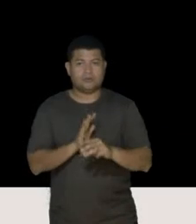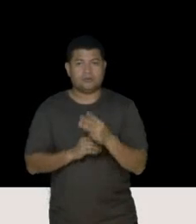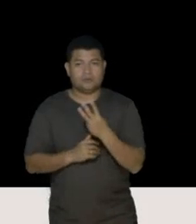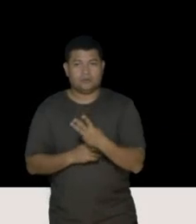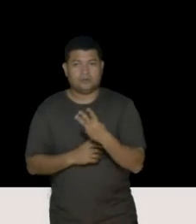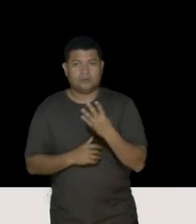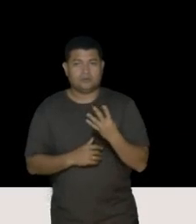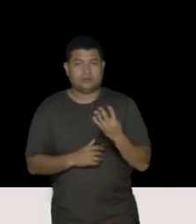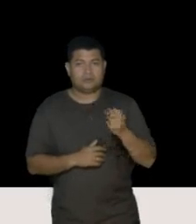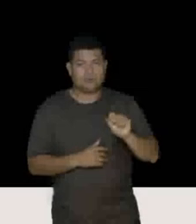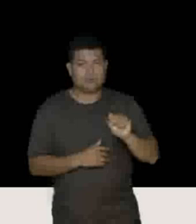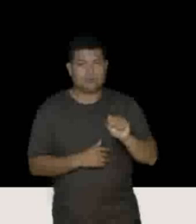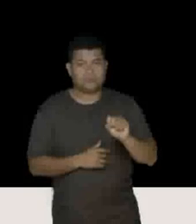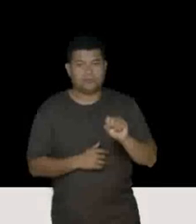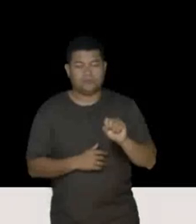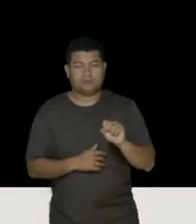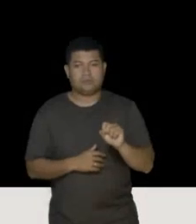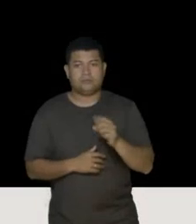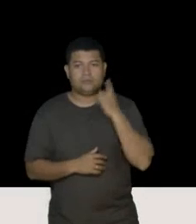que